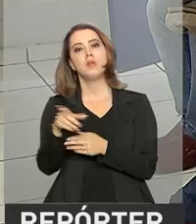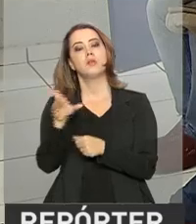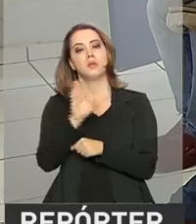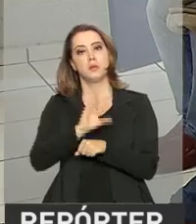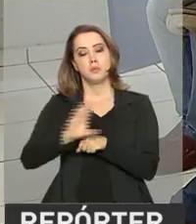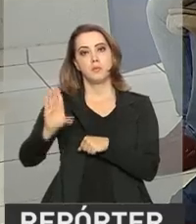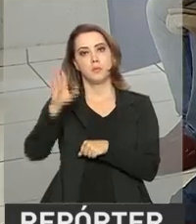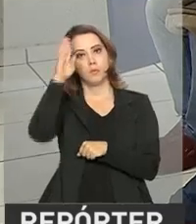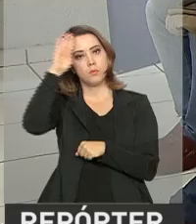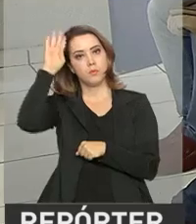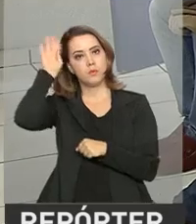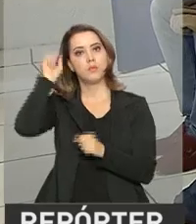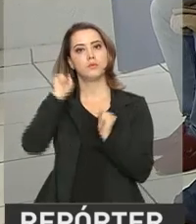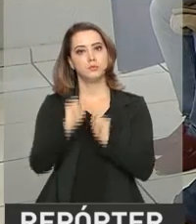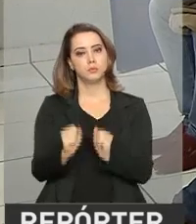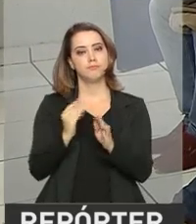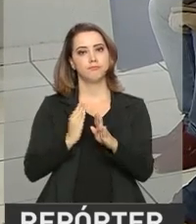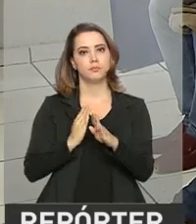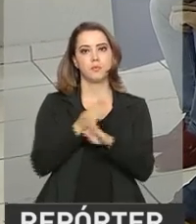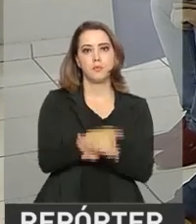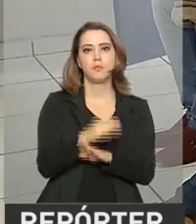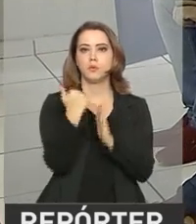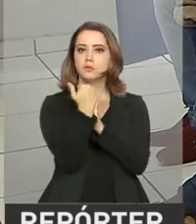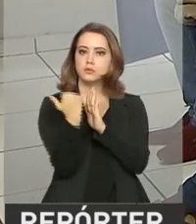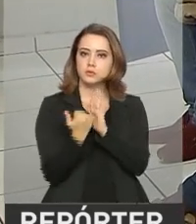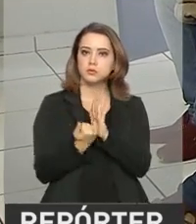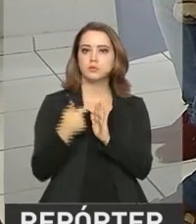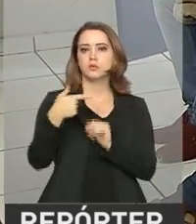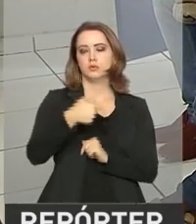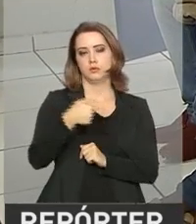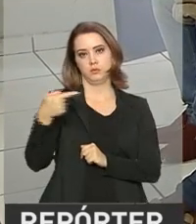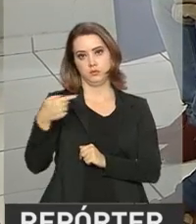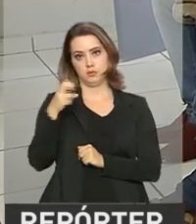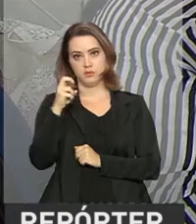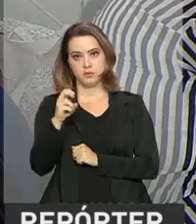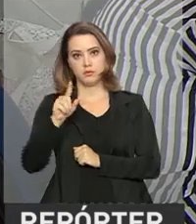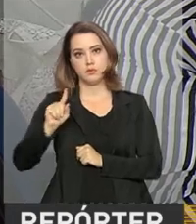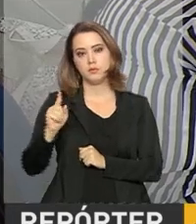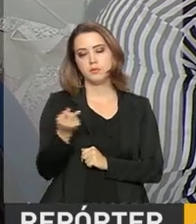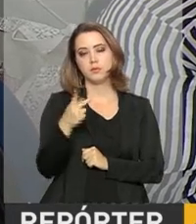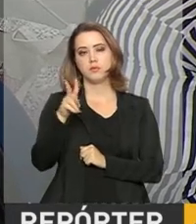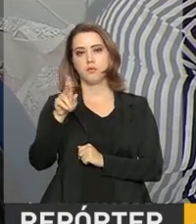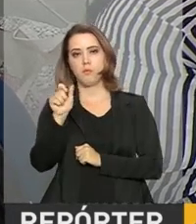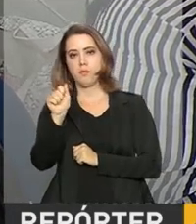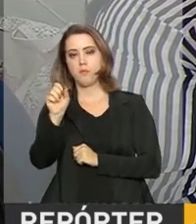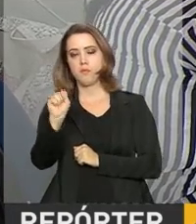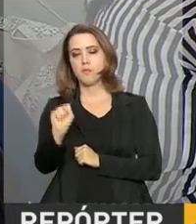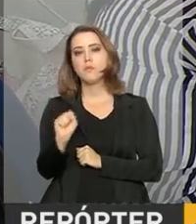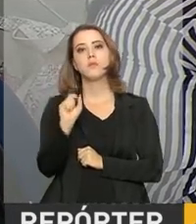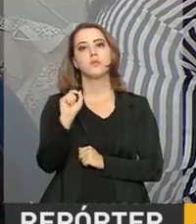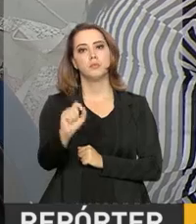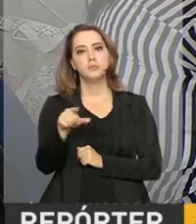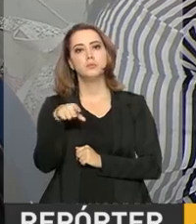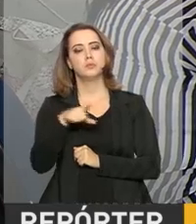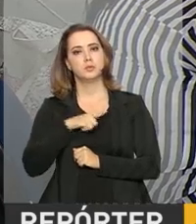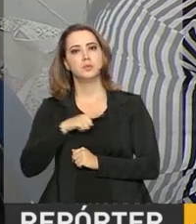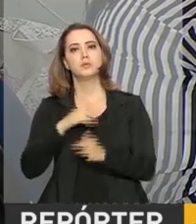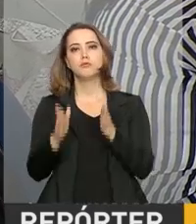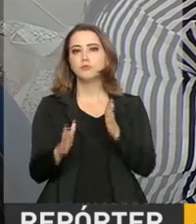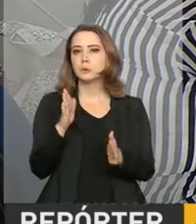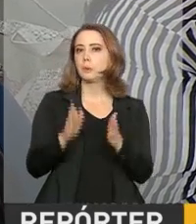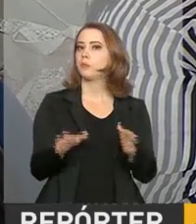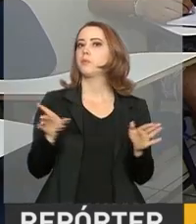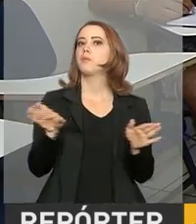programa para o segundo semestre deste ano são 75.000 vagas Lembrando que o prazo para concluir a inscrição dos